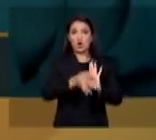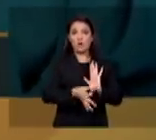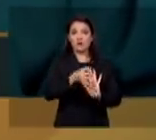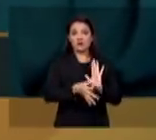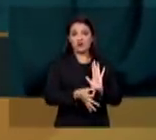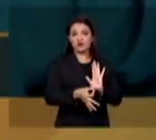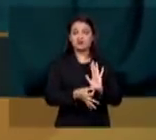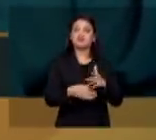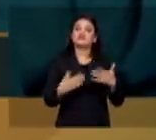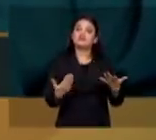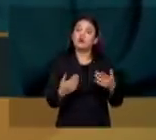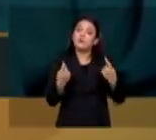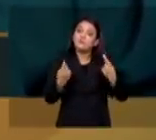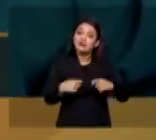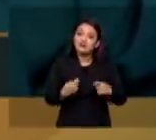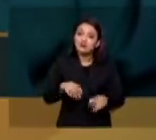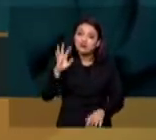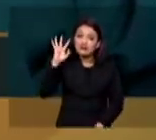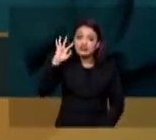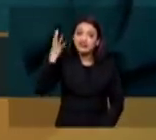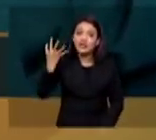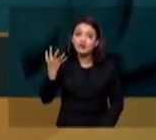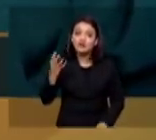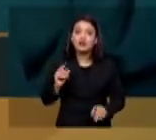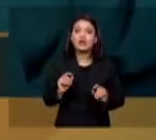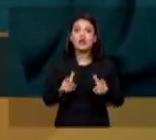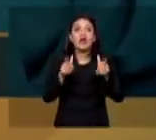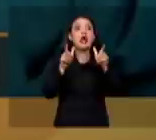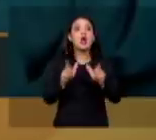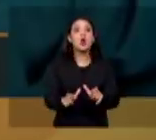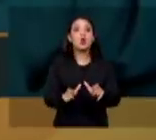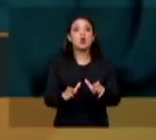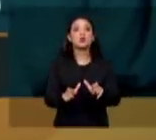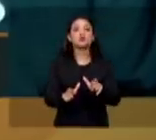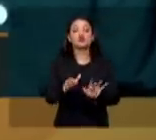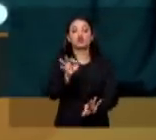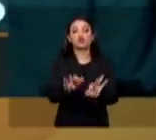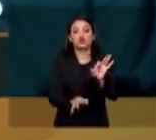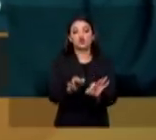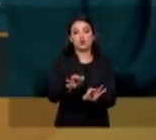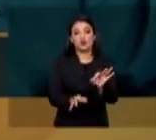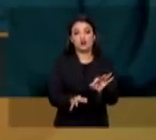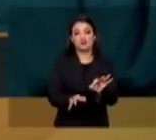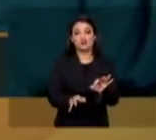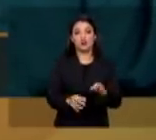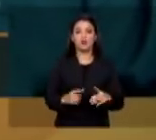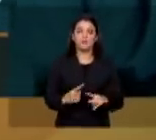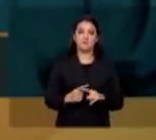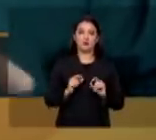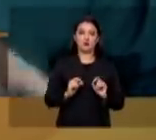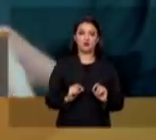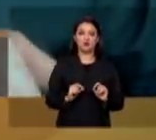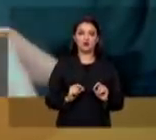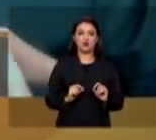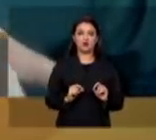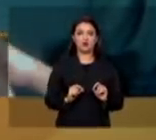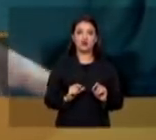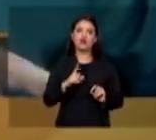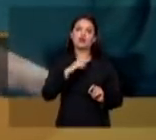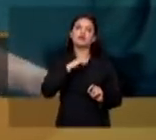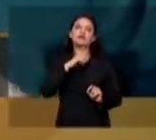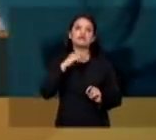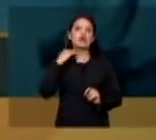Aurélio definir qual é o juiz competente. Porque uma coisa é o Instituto da